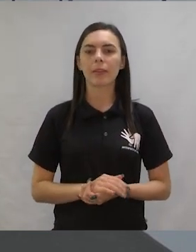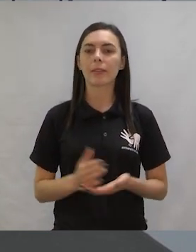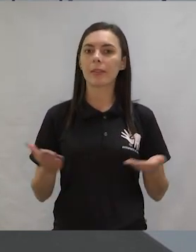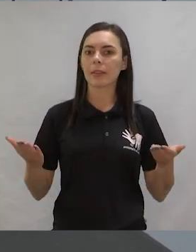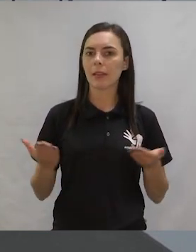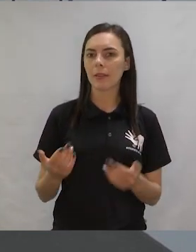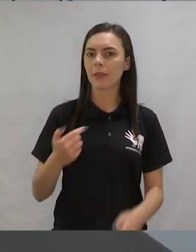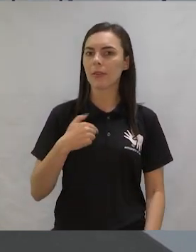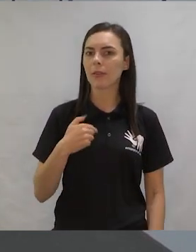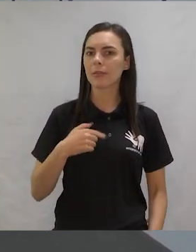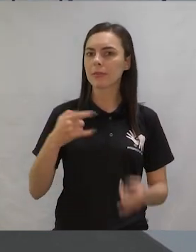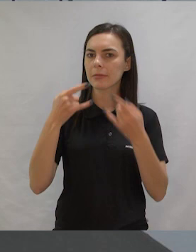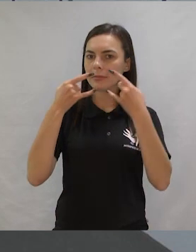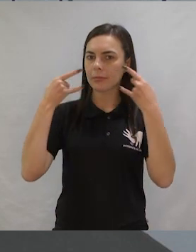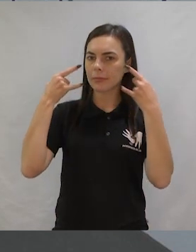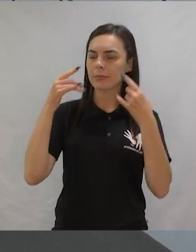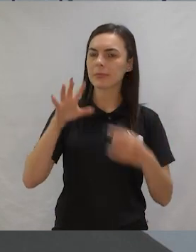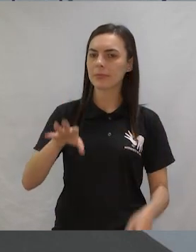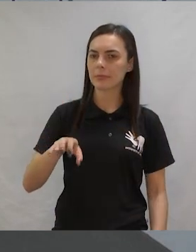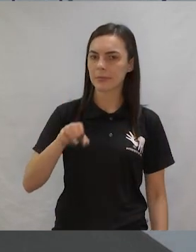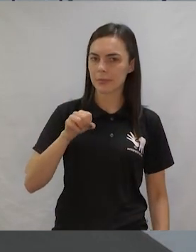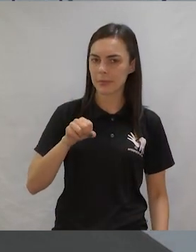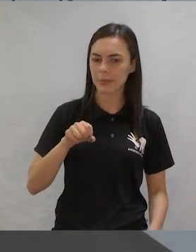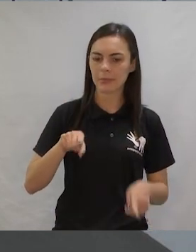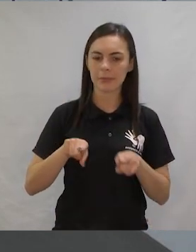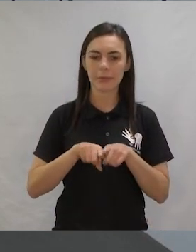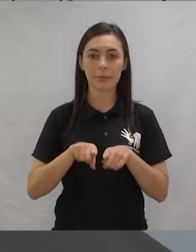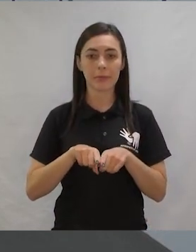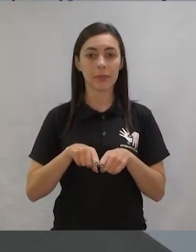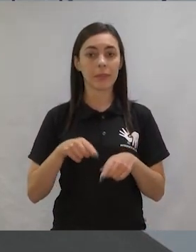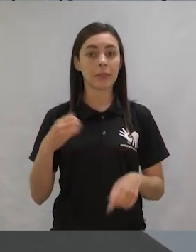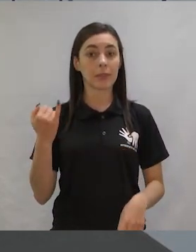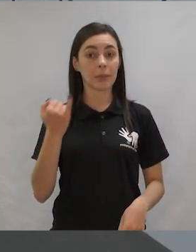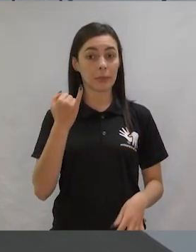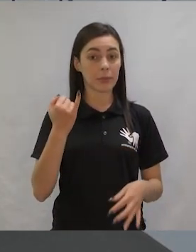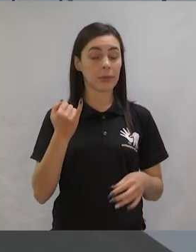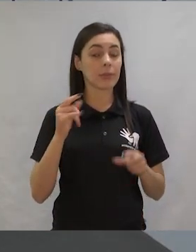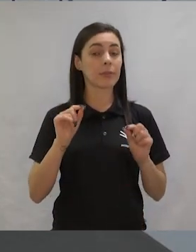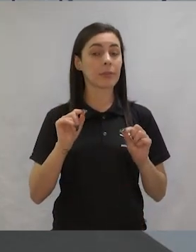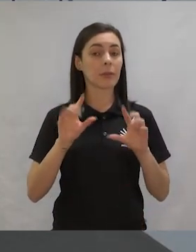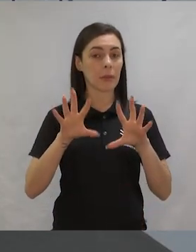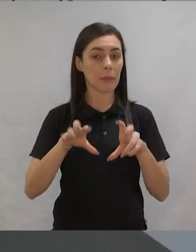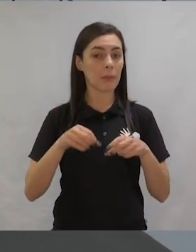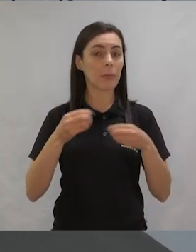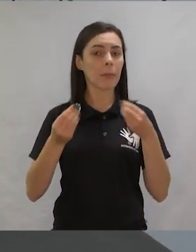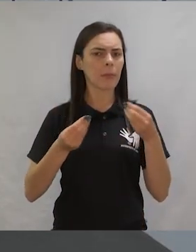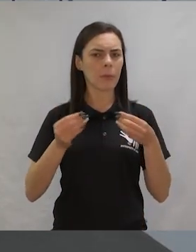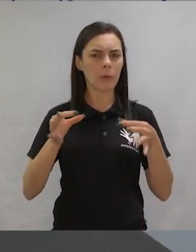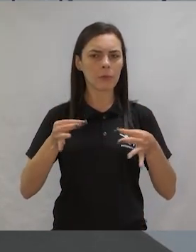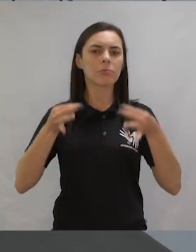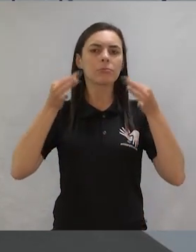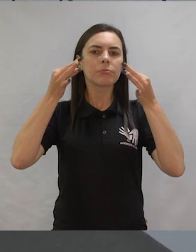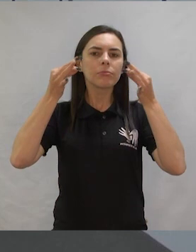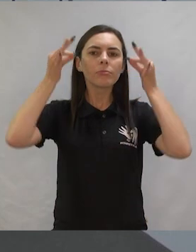vou pegar a minha máscara. Vou tirar o pacotinho, lembrando que eu preciso pegar pelo elástico.